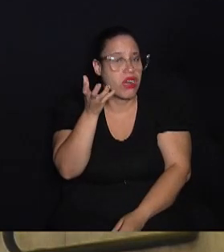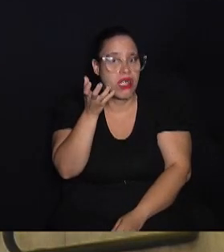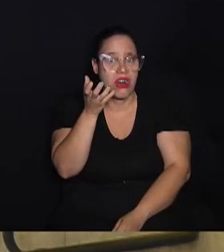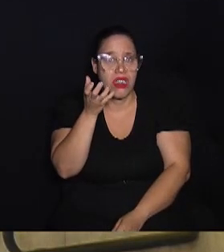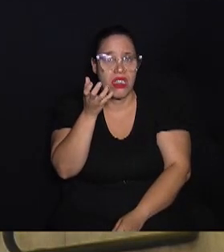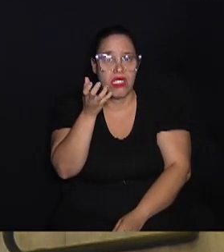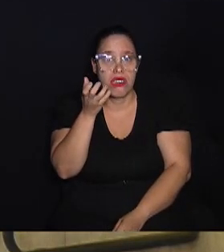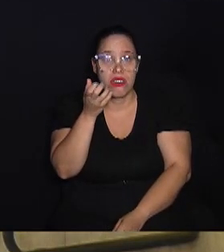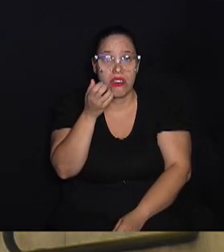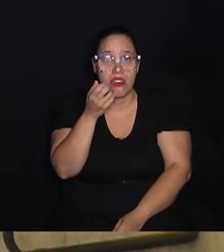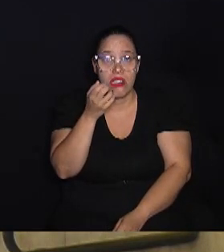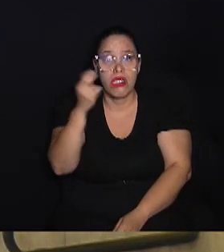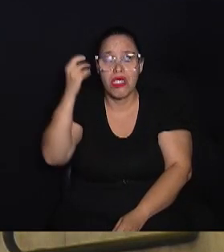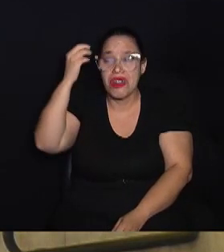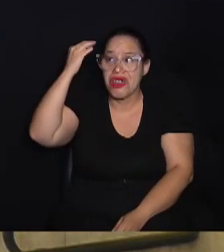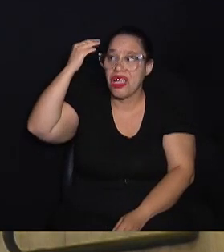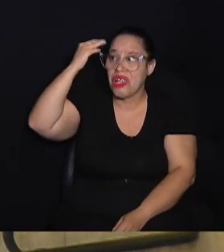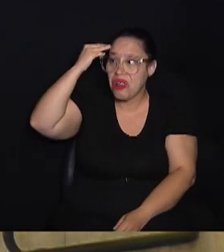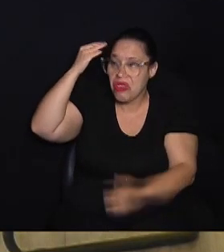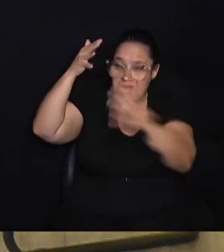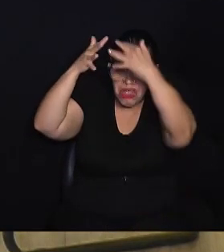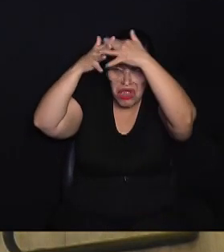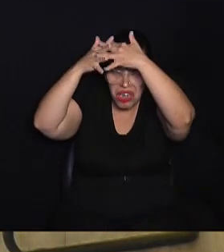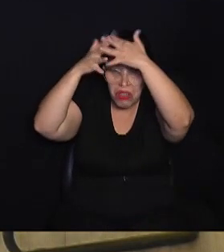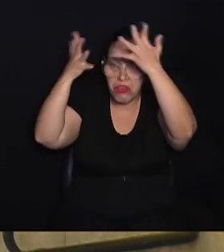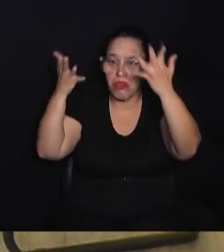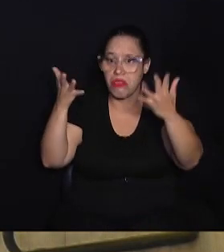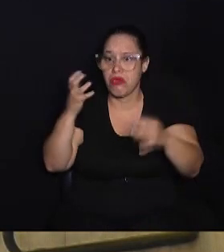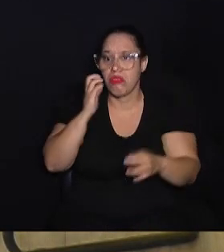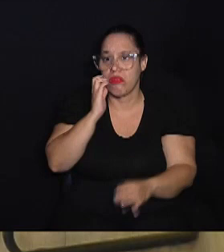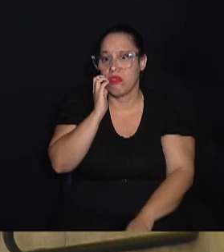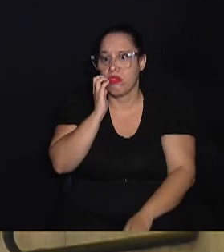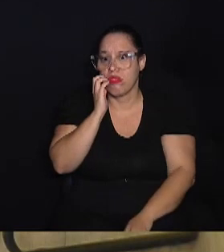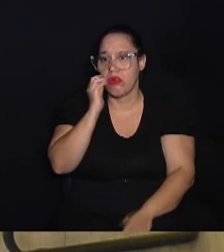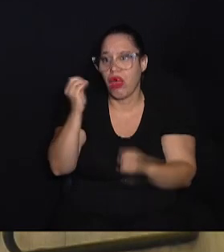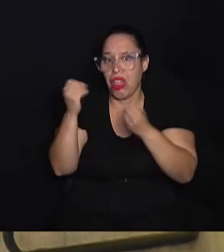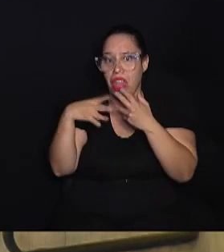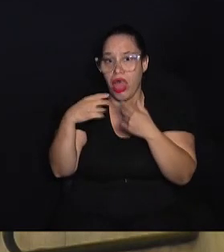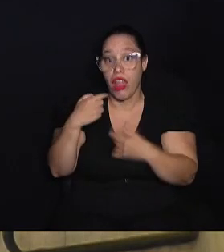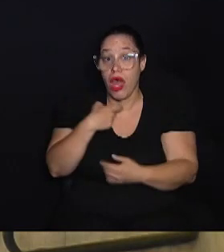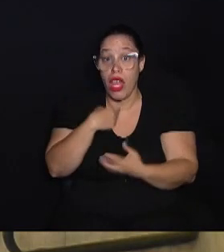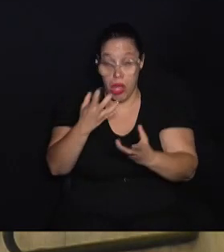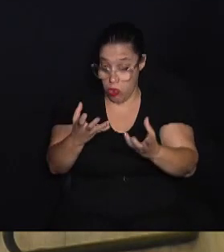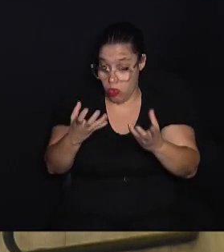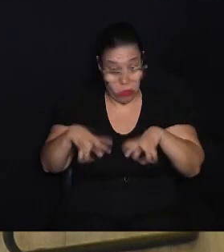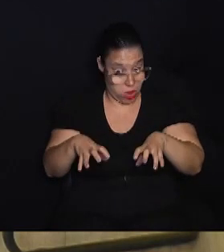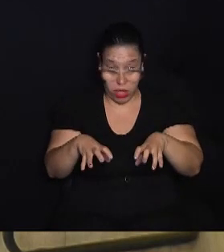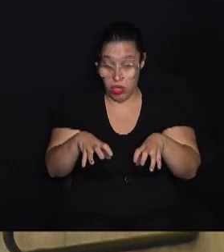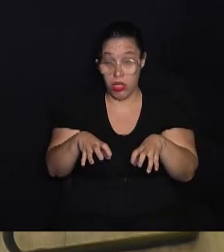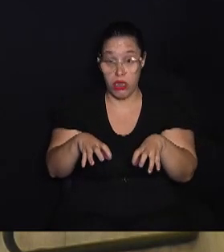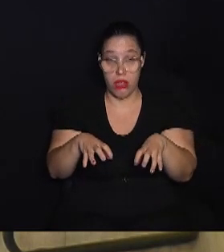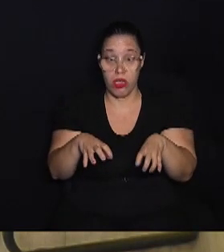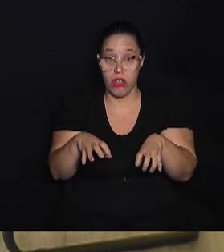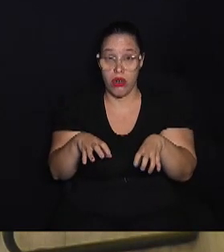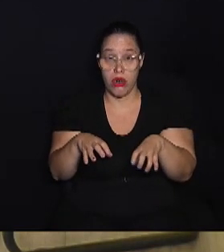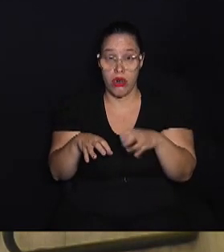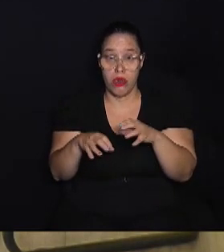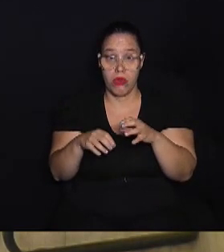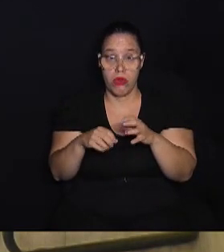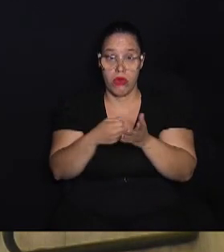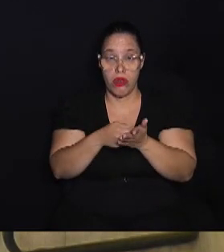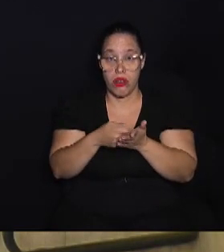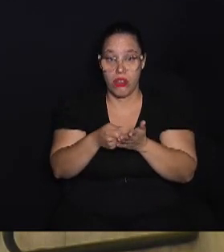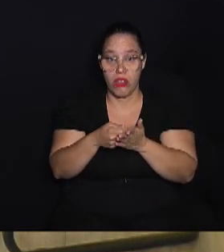questão da conscientização, da educação mesmo, né? Porque, eu não quero mandar meus dados de